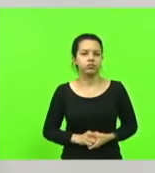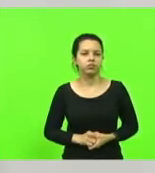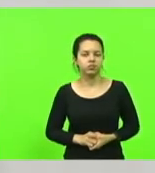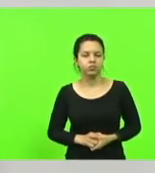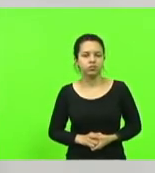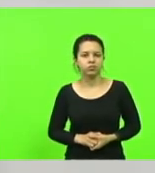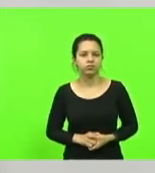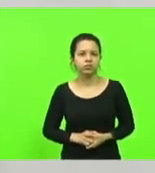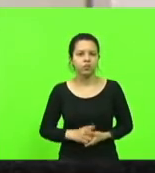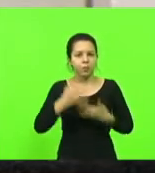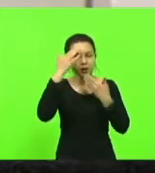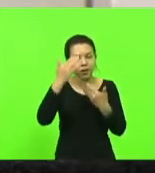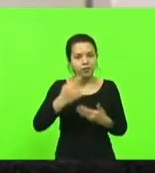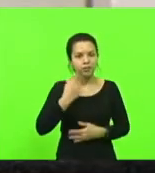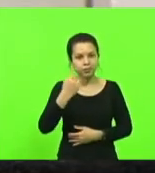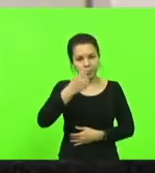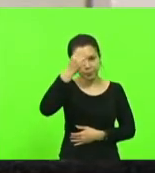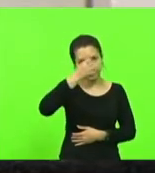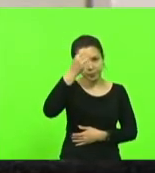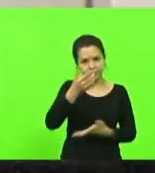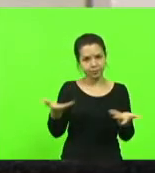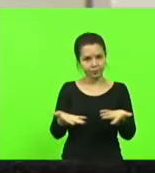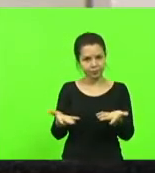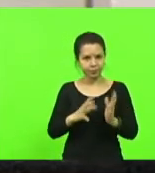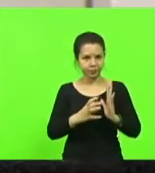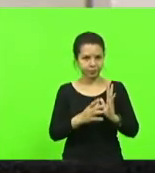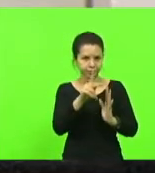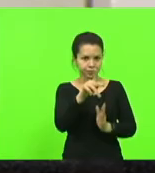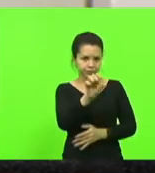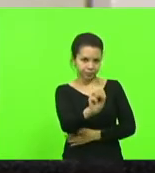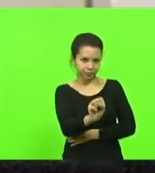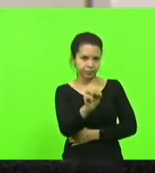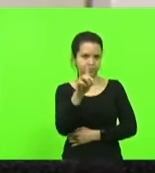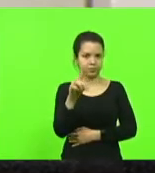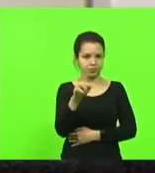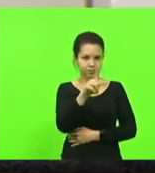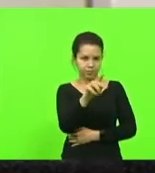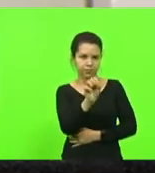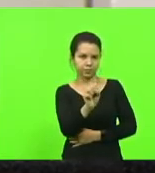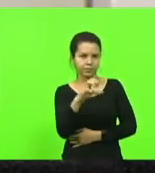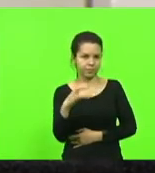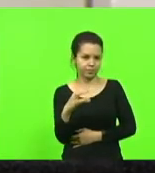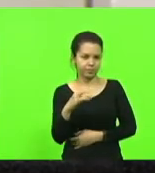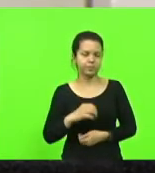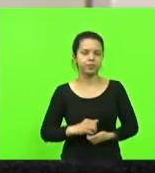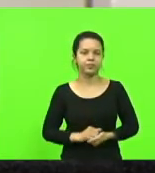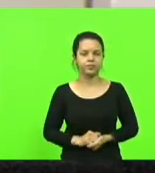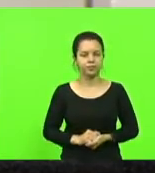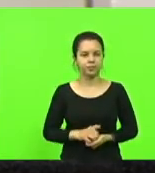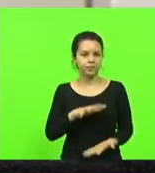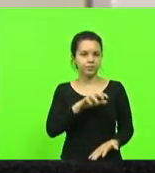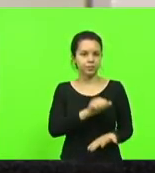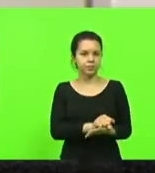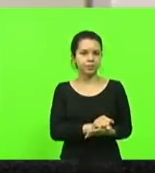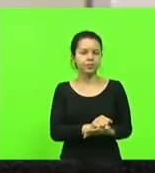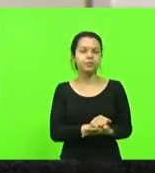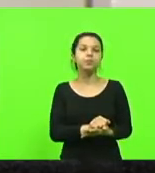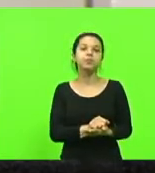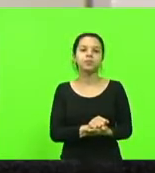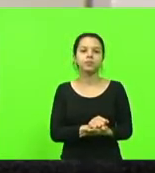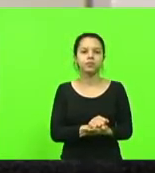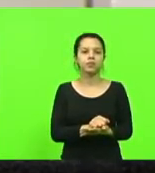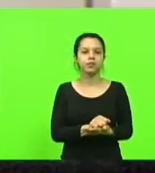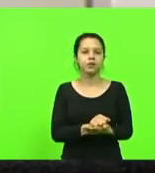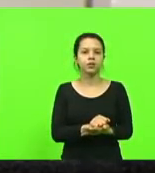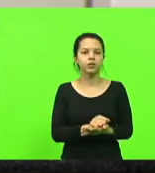Obrigado, deputado Maurício Kudillac. Próximo bloco, PSD-PSC. Está escrito, para fazer